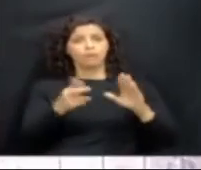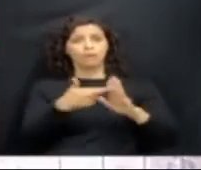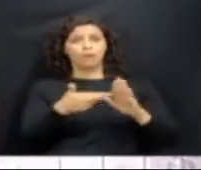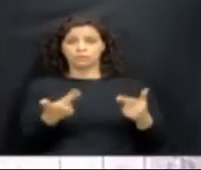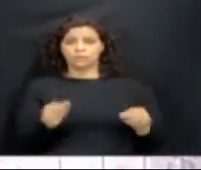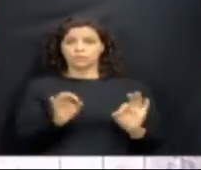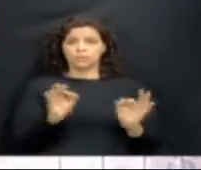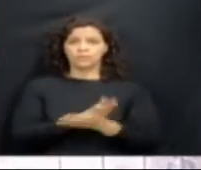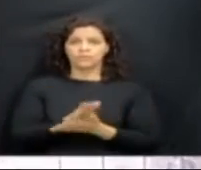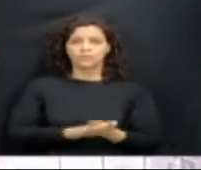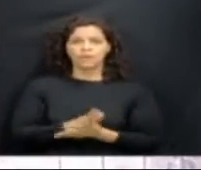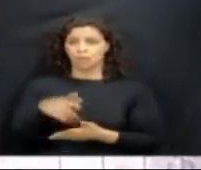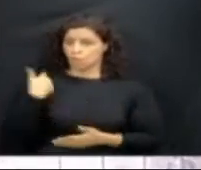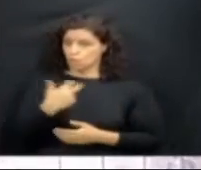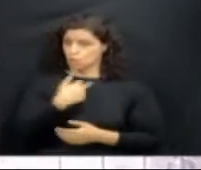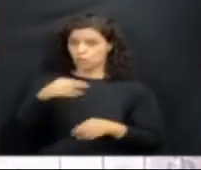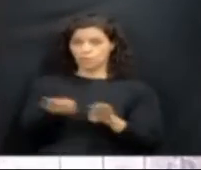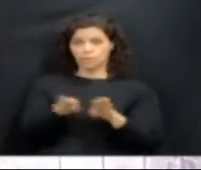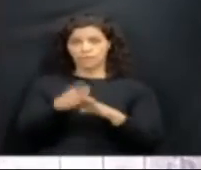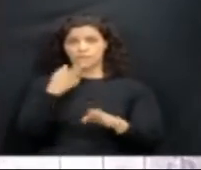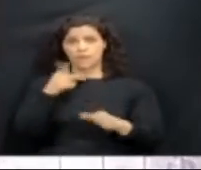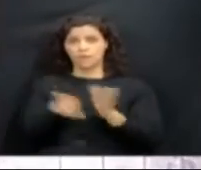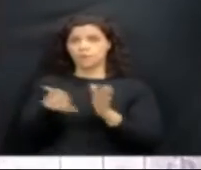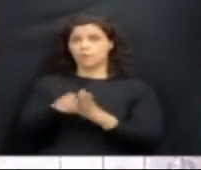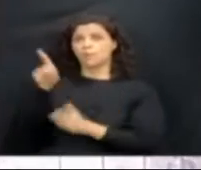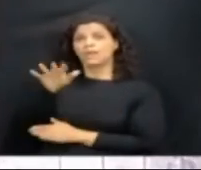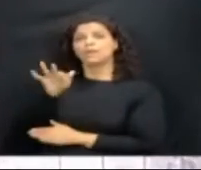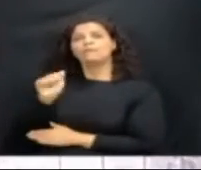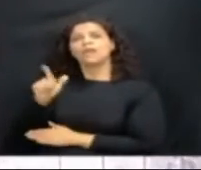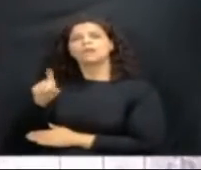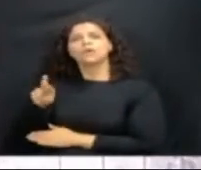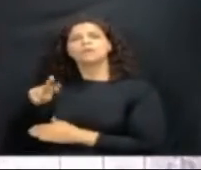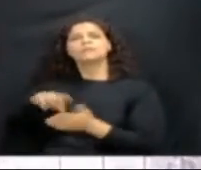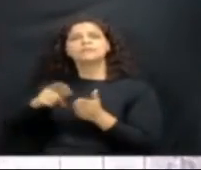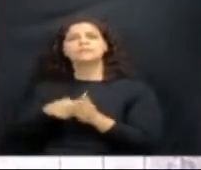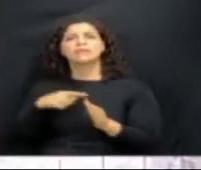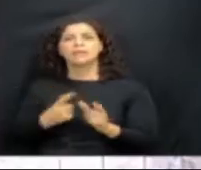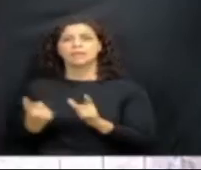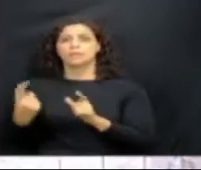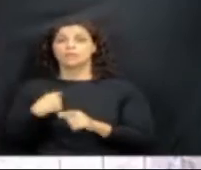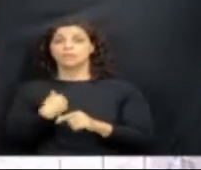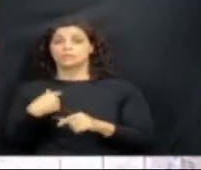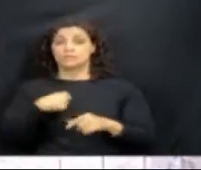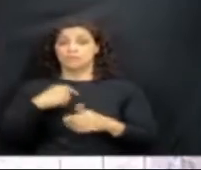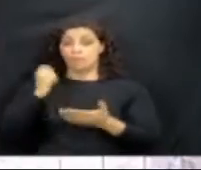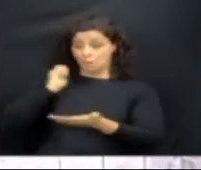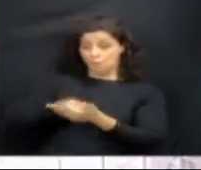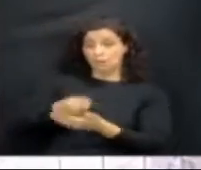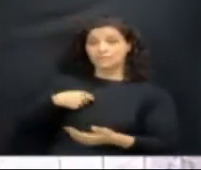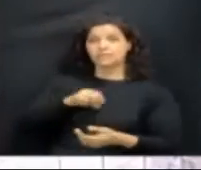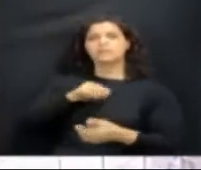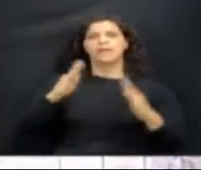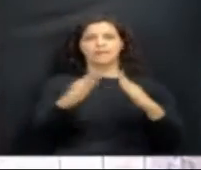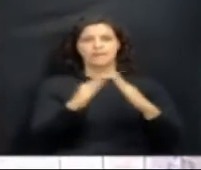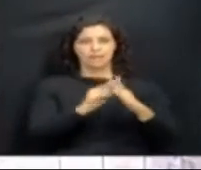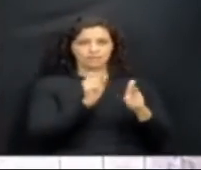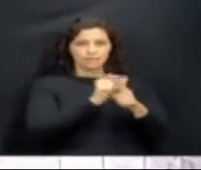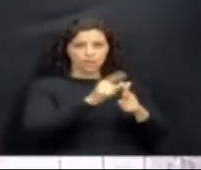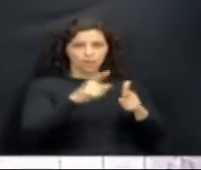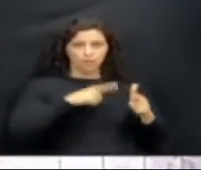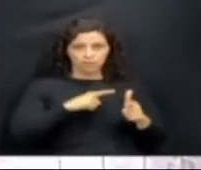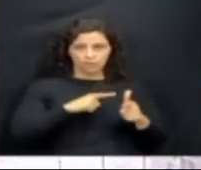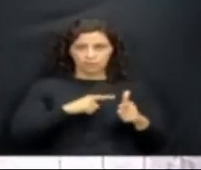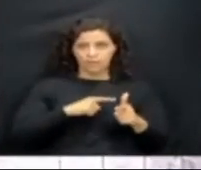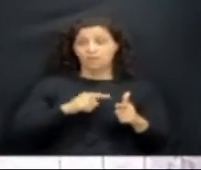parâmetro. Mas nós não podemos nem colocar que ele seja fiador. Como funciona uma imobiliária? Quando você loca o seu imóvel para a imobiliária e ela loca